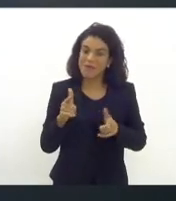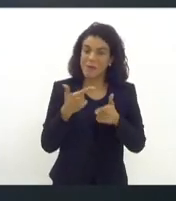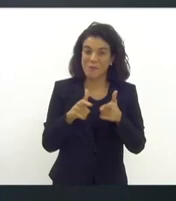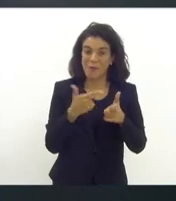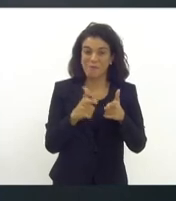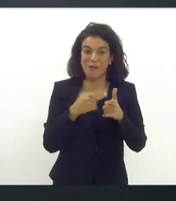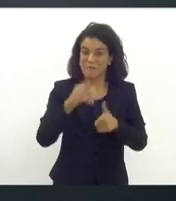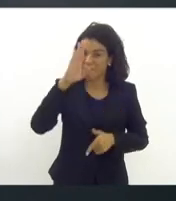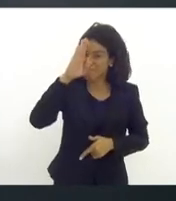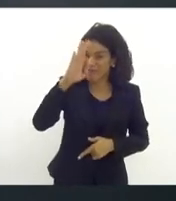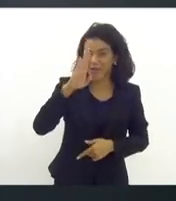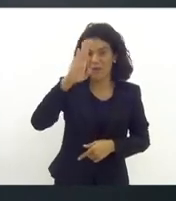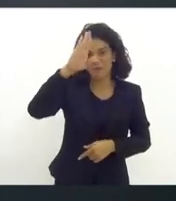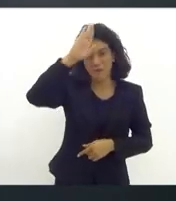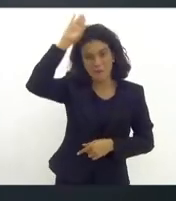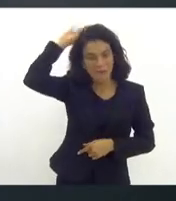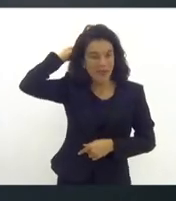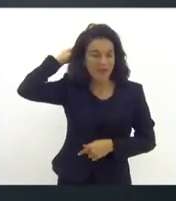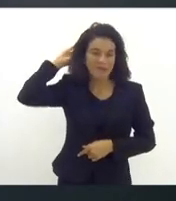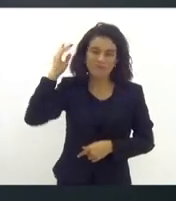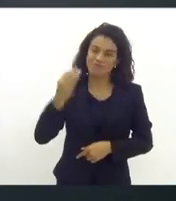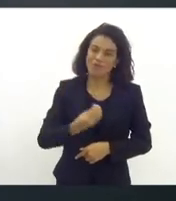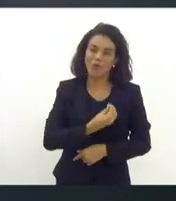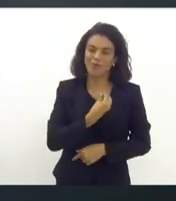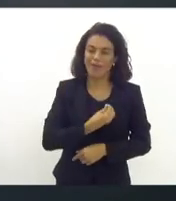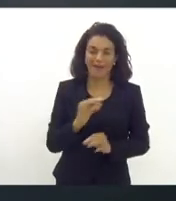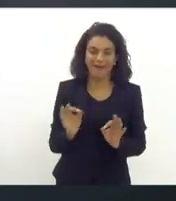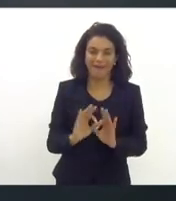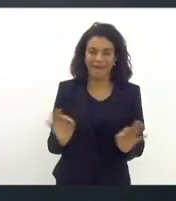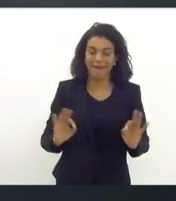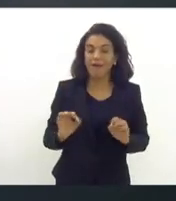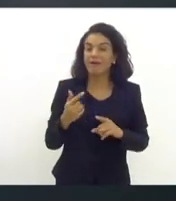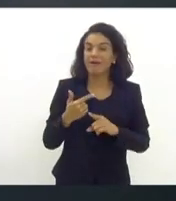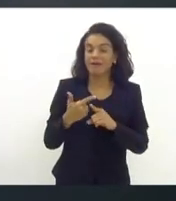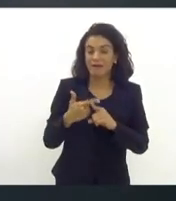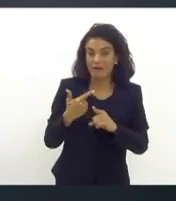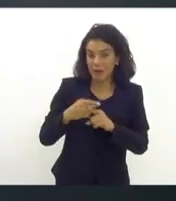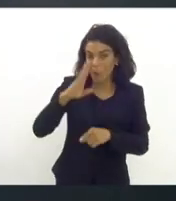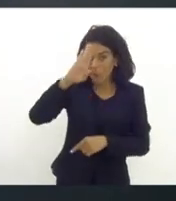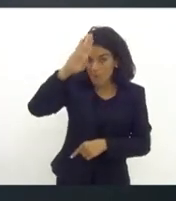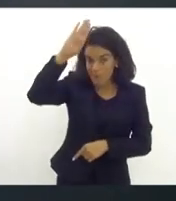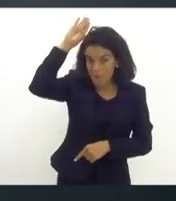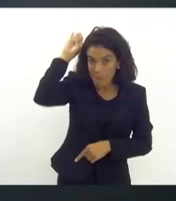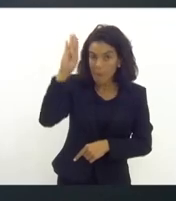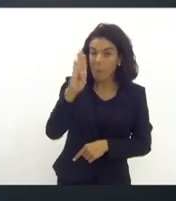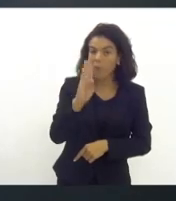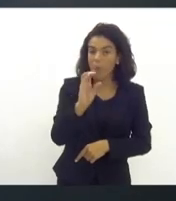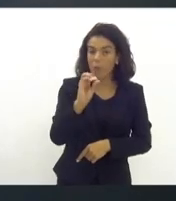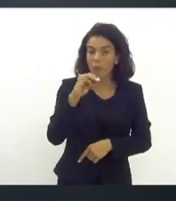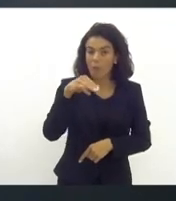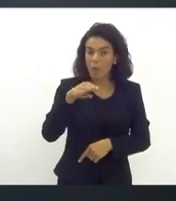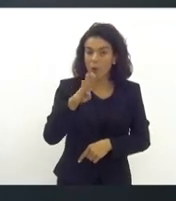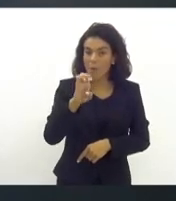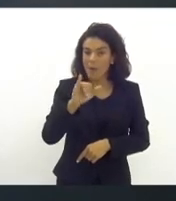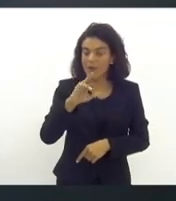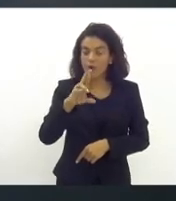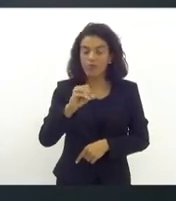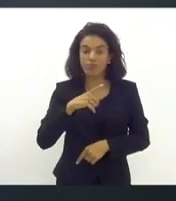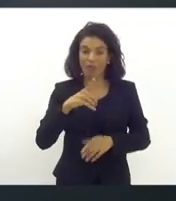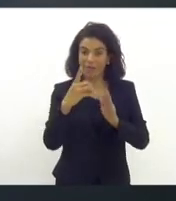Aquiles o corpo de bombeiros não esteja aqui porque aquilo que eles têm como decreto